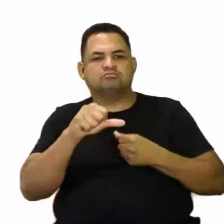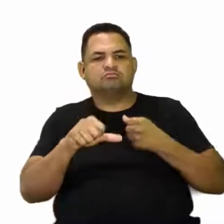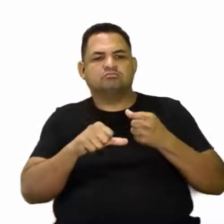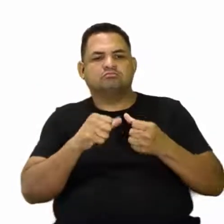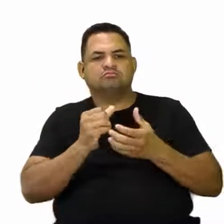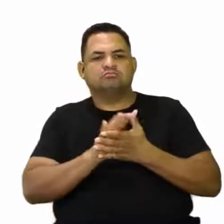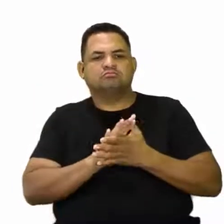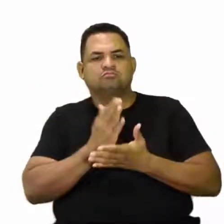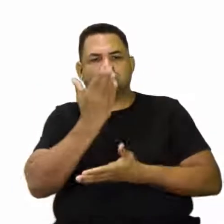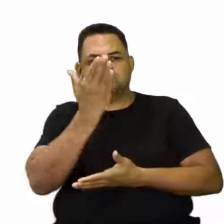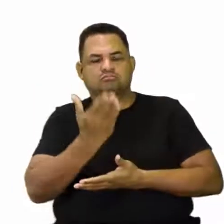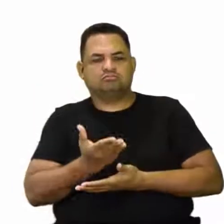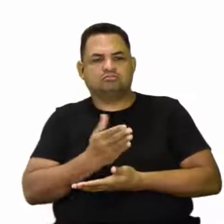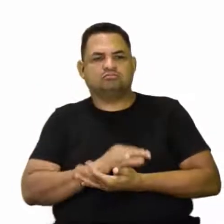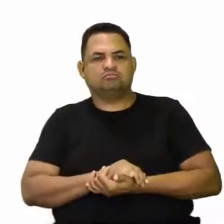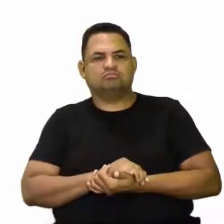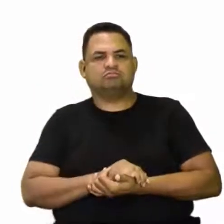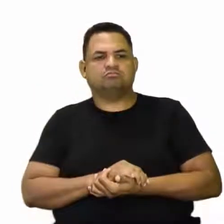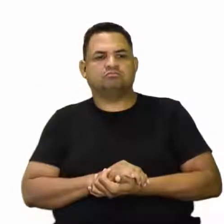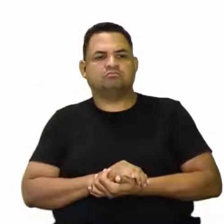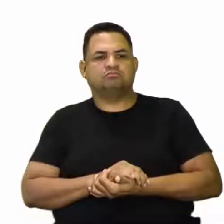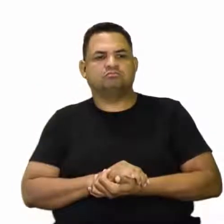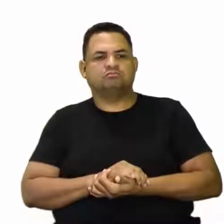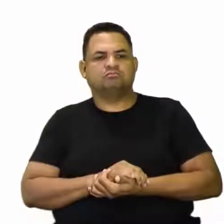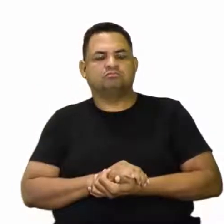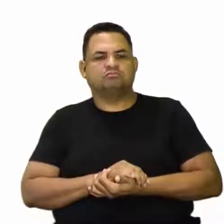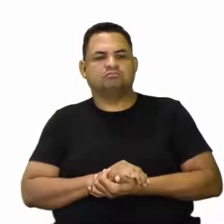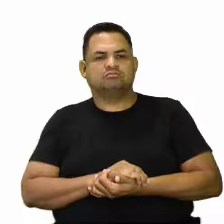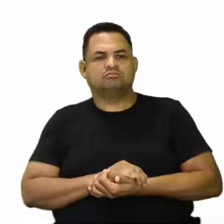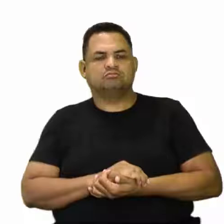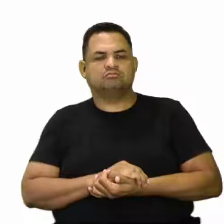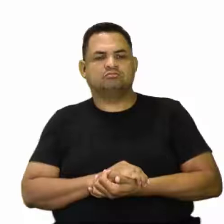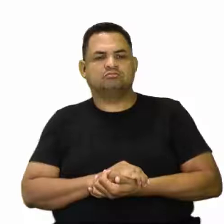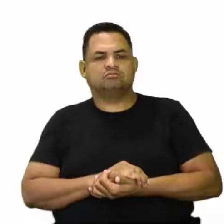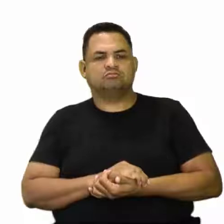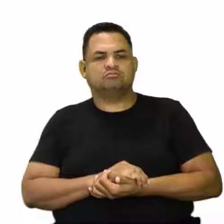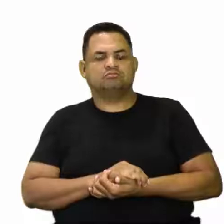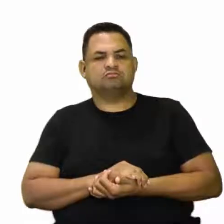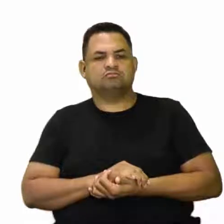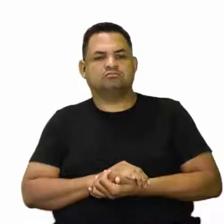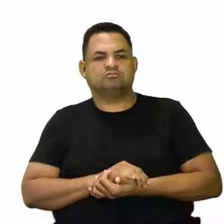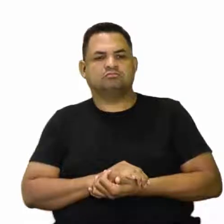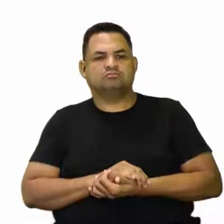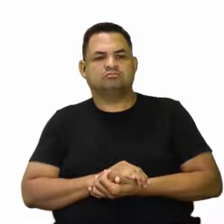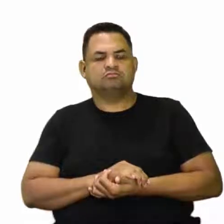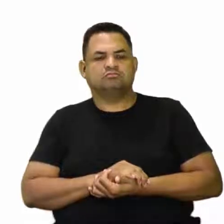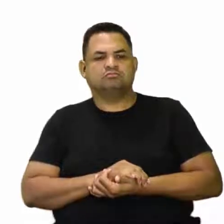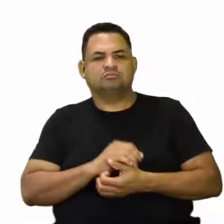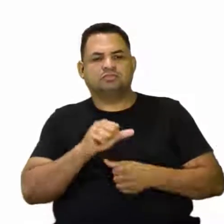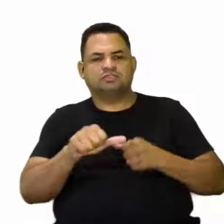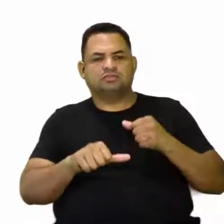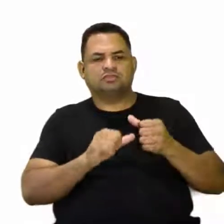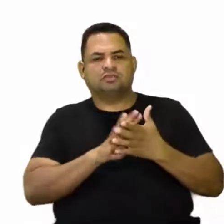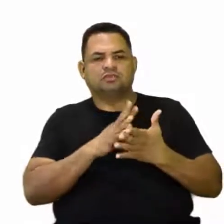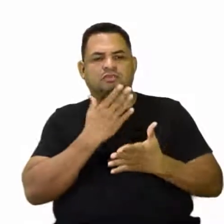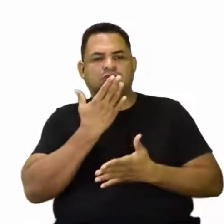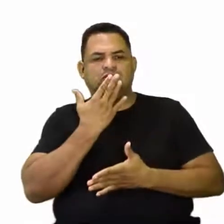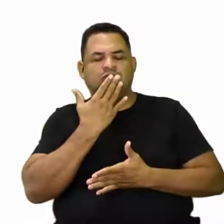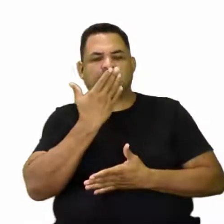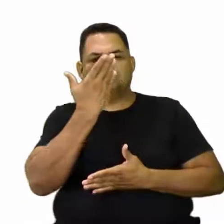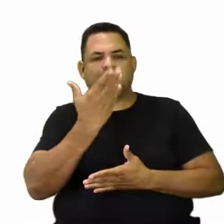no condicional. São eles o verbo tener, que vai ficar, deixa eu mudar a corzinha aqui do